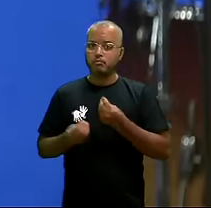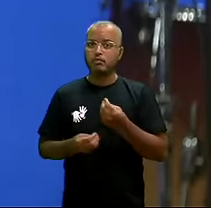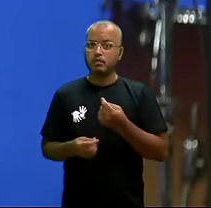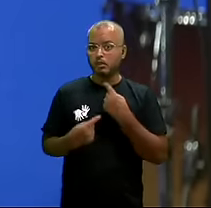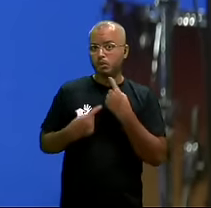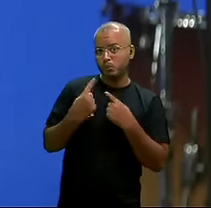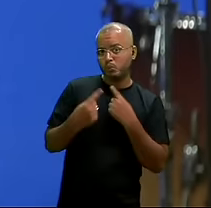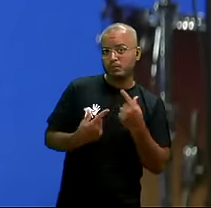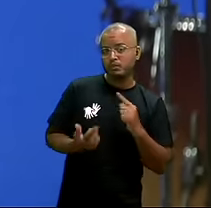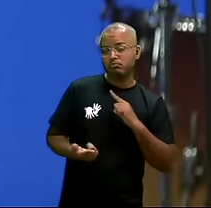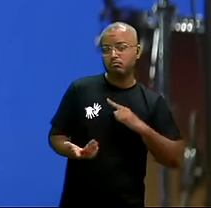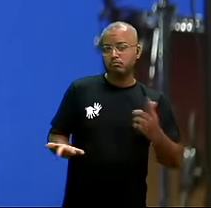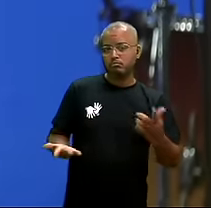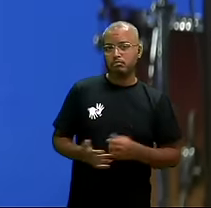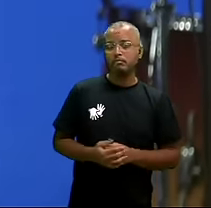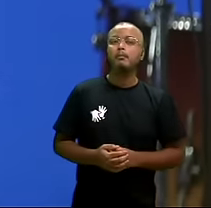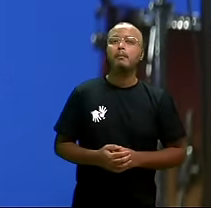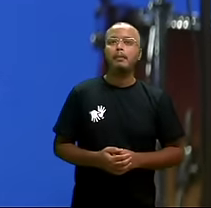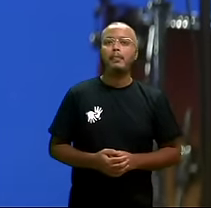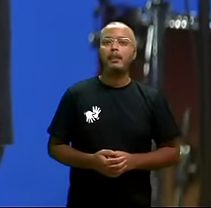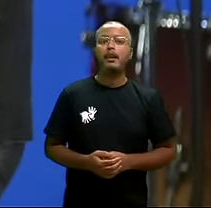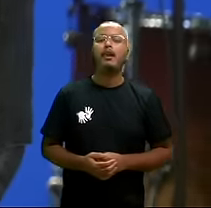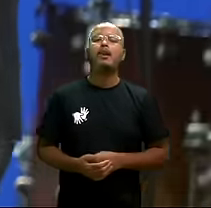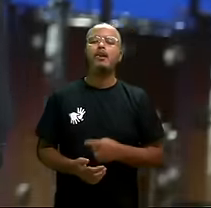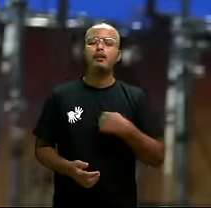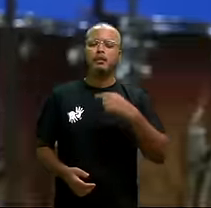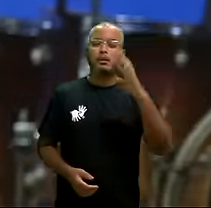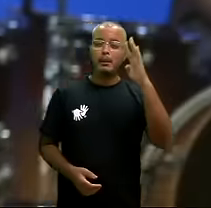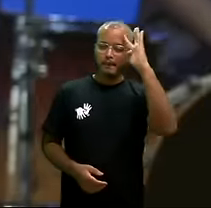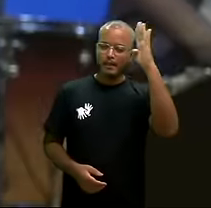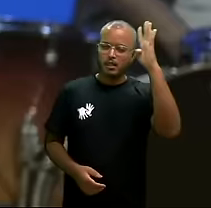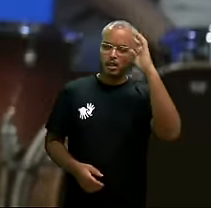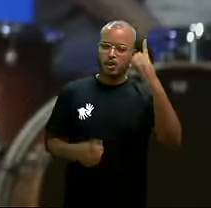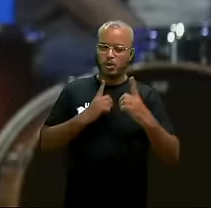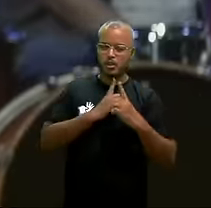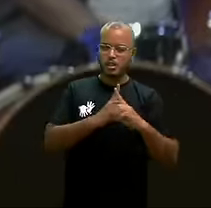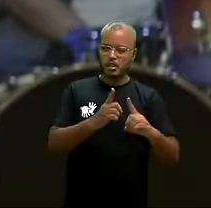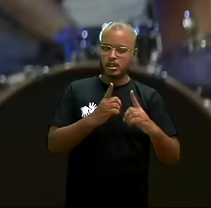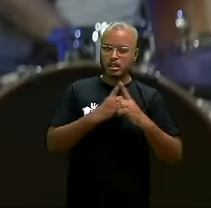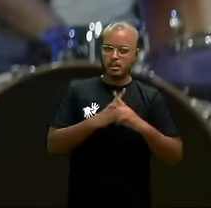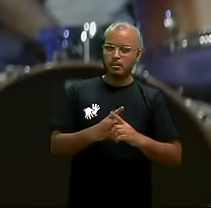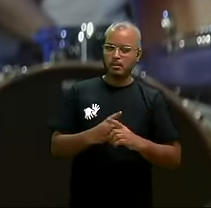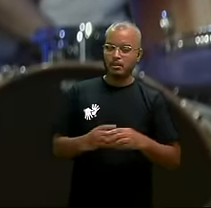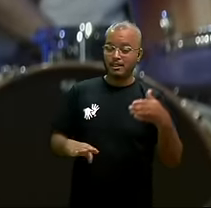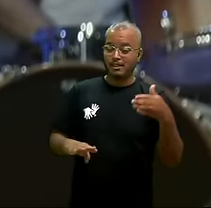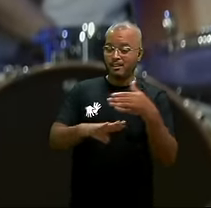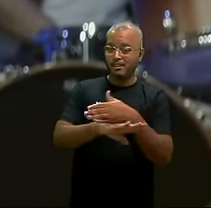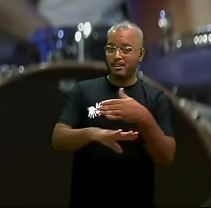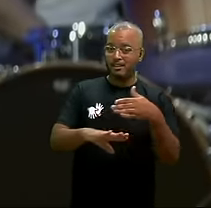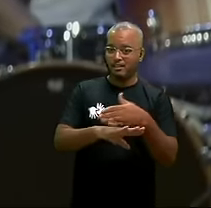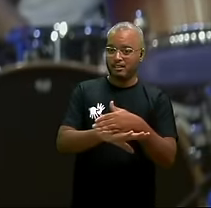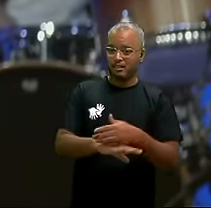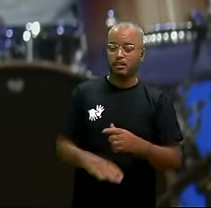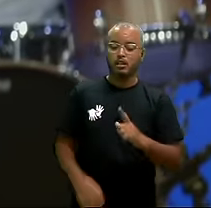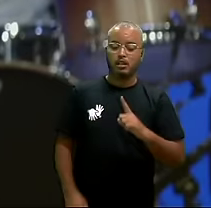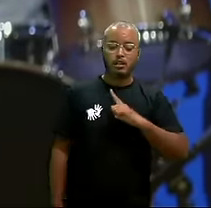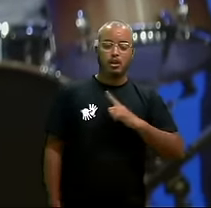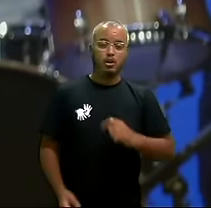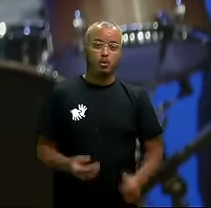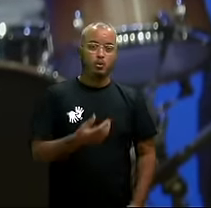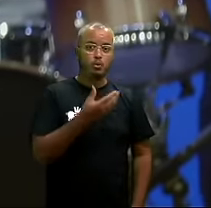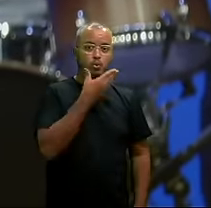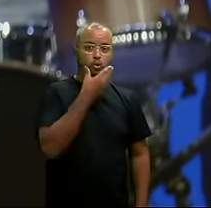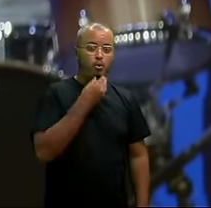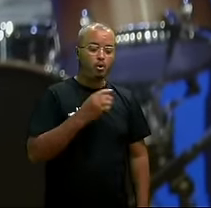para acreditar nisso que eu vou te falar hoje. Os discípulos estão entrando dentro da igreja. Tem um rapaz na porta pedindo esmola. Eles disseram: